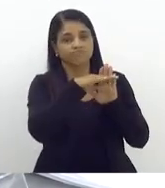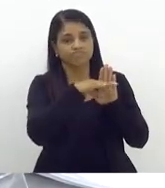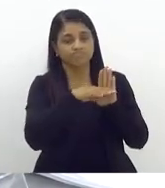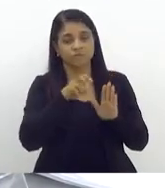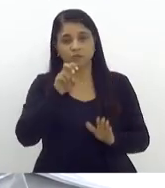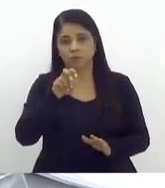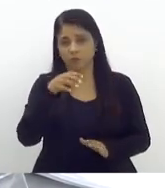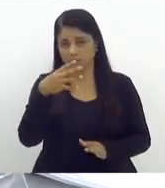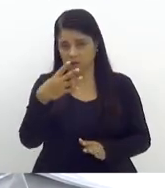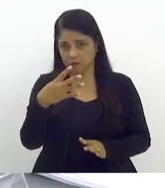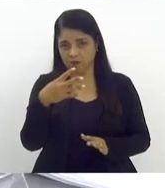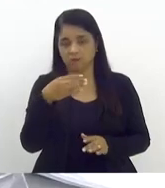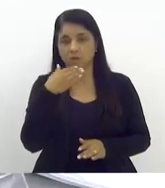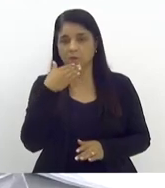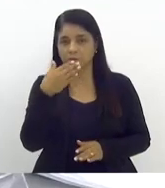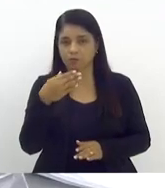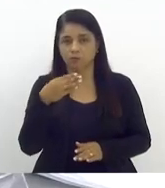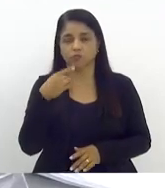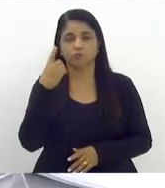pedido do autor.